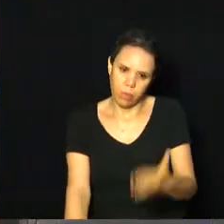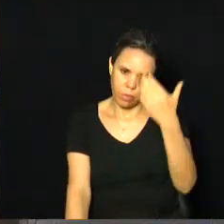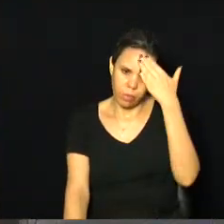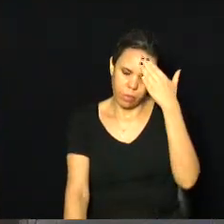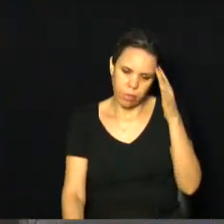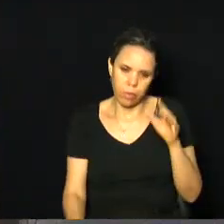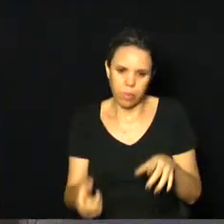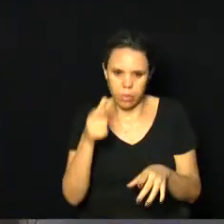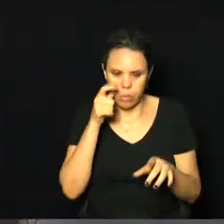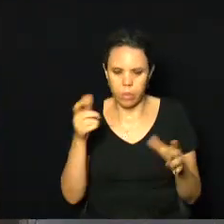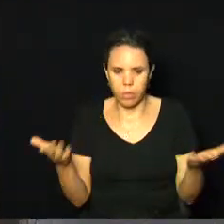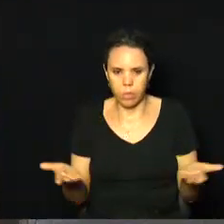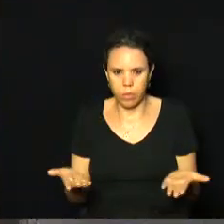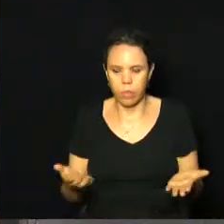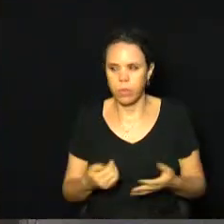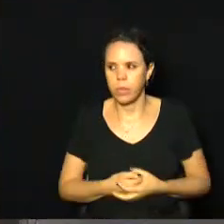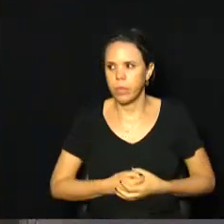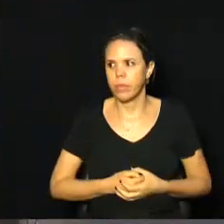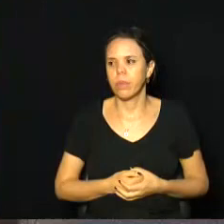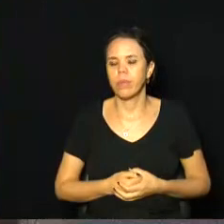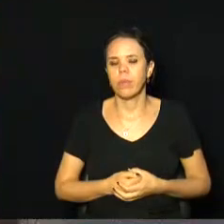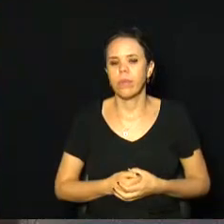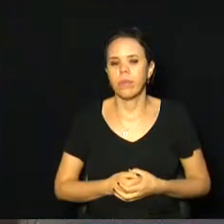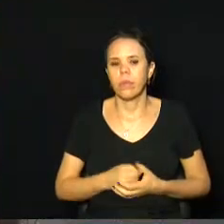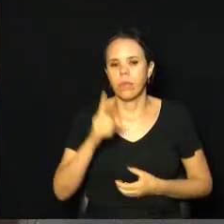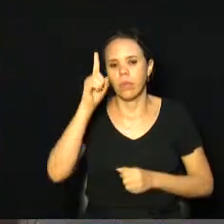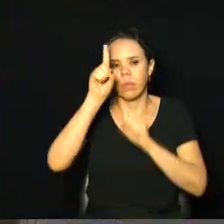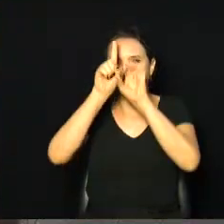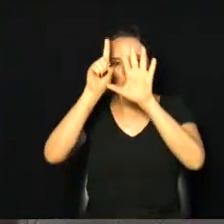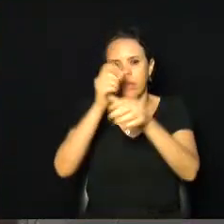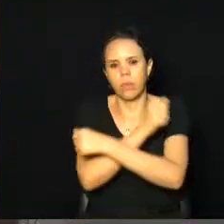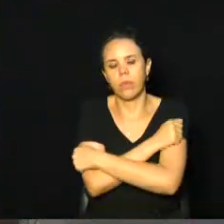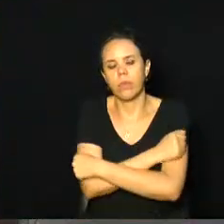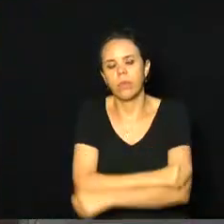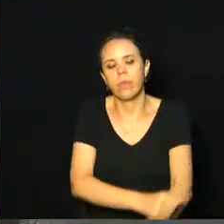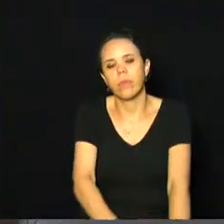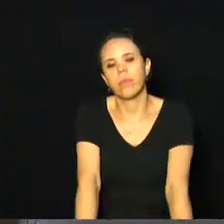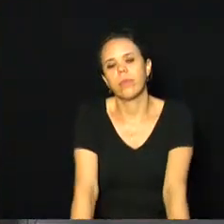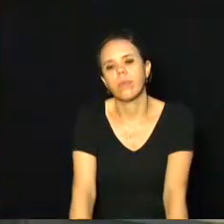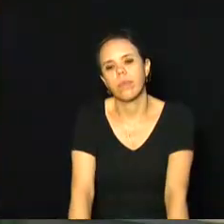que nos acompanhou e fiquem com Deus. Um grande abraço.